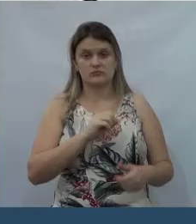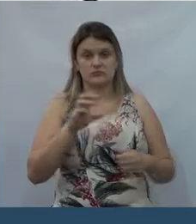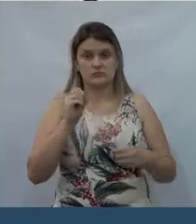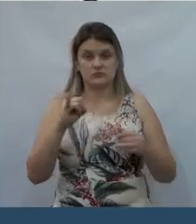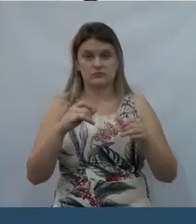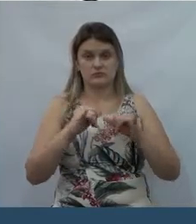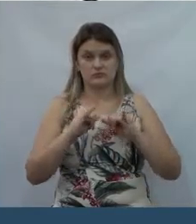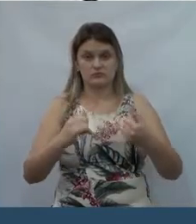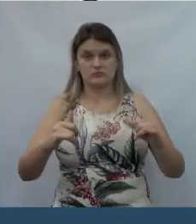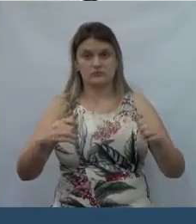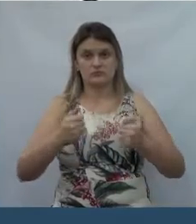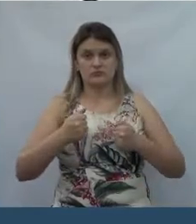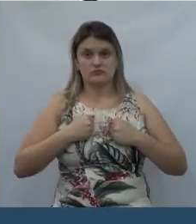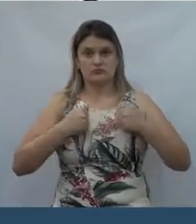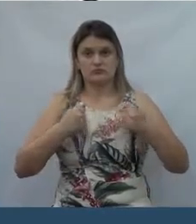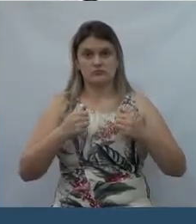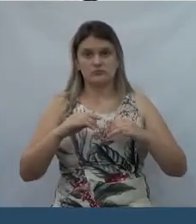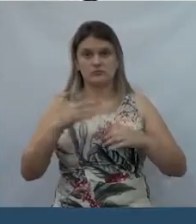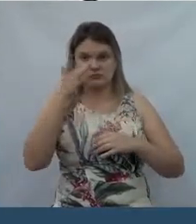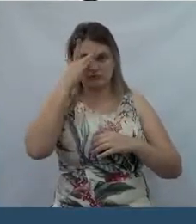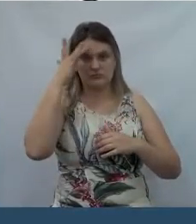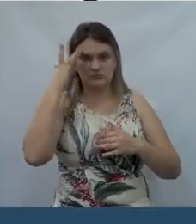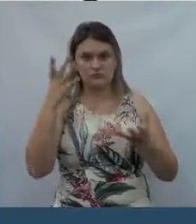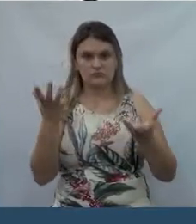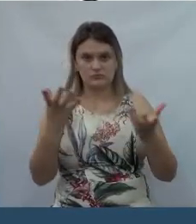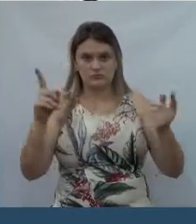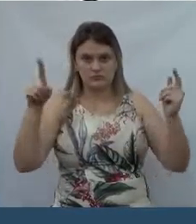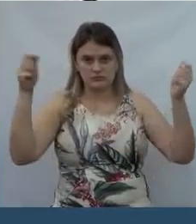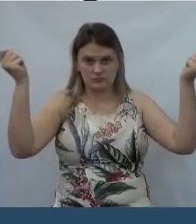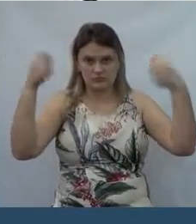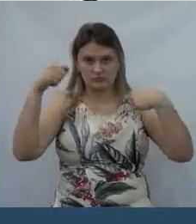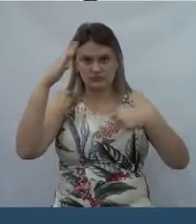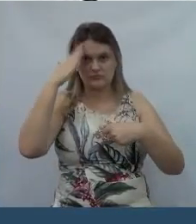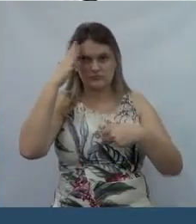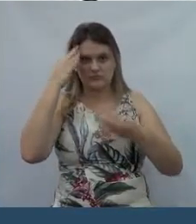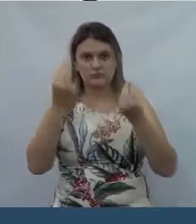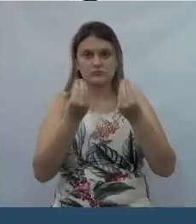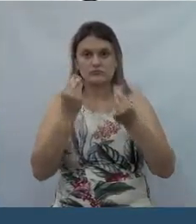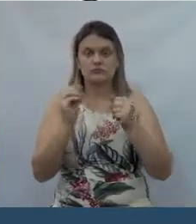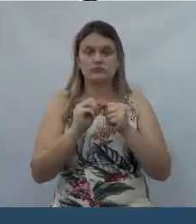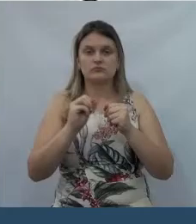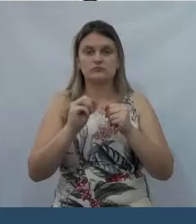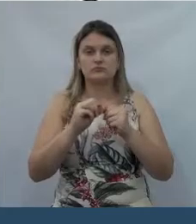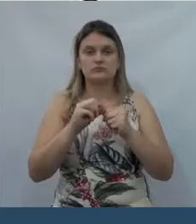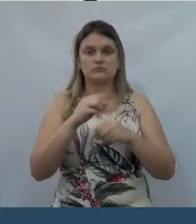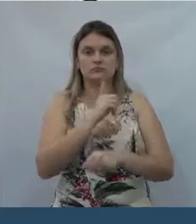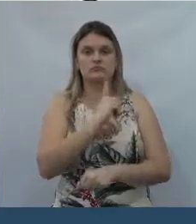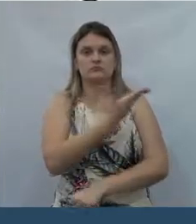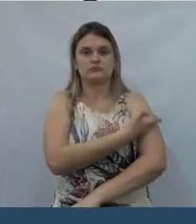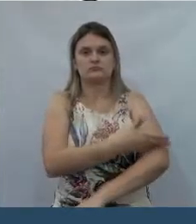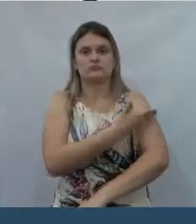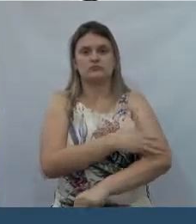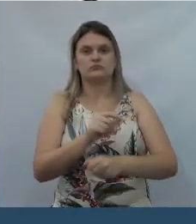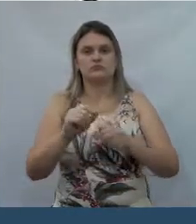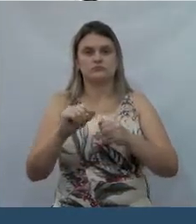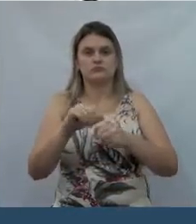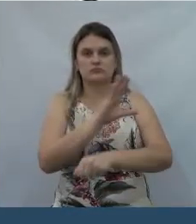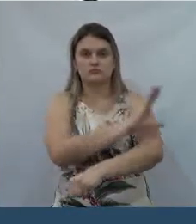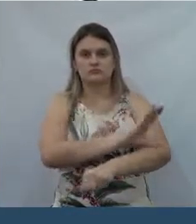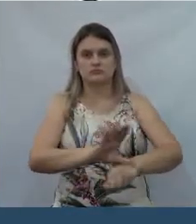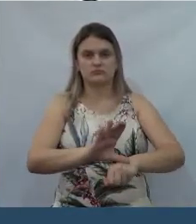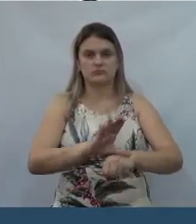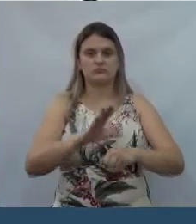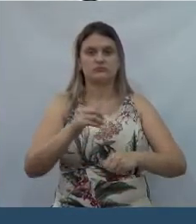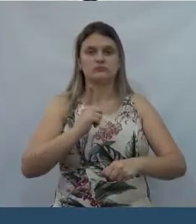esse aparelho, e a pessoa que é capacitada para isso, que é treinada, que faz a capacitação,